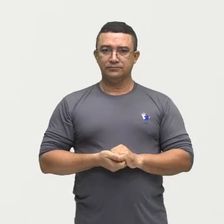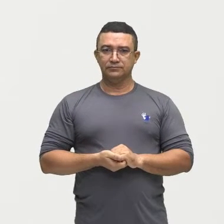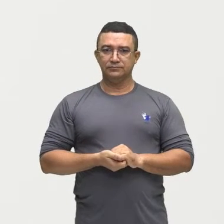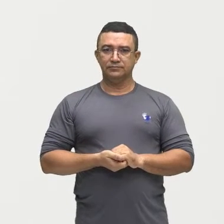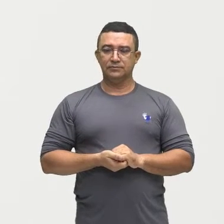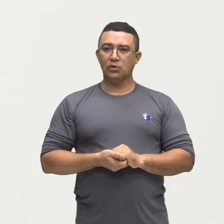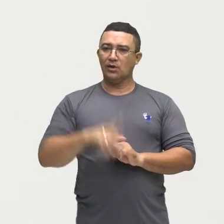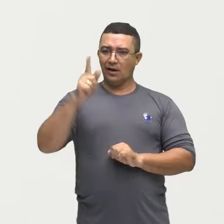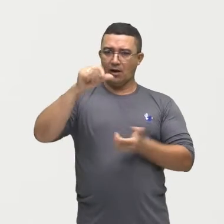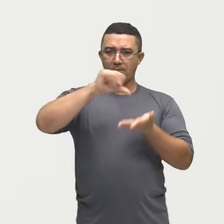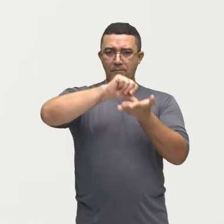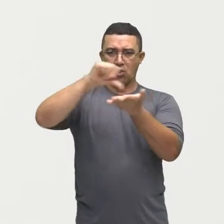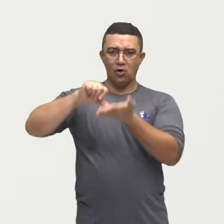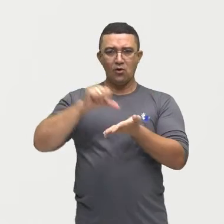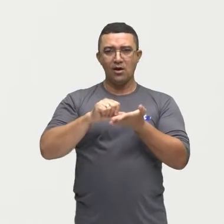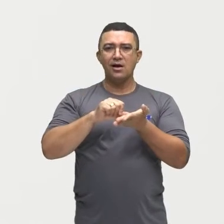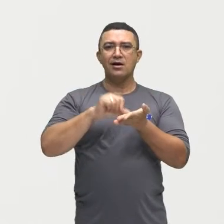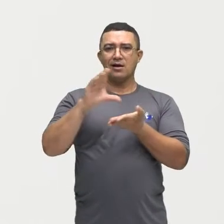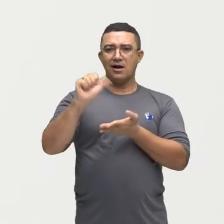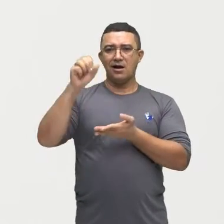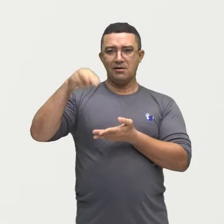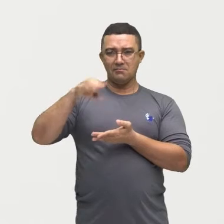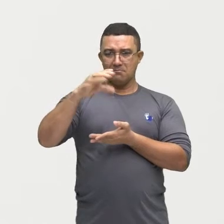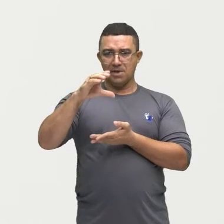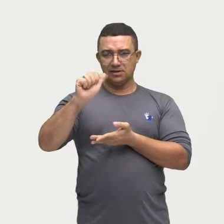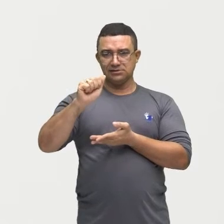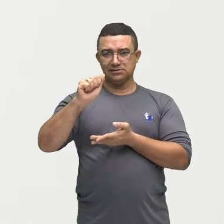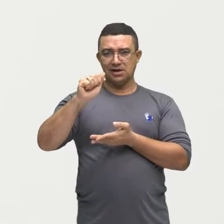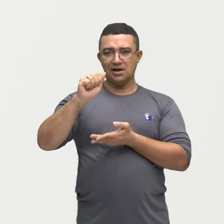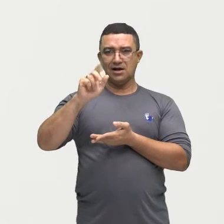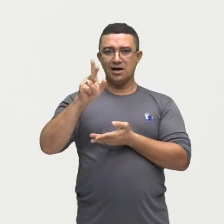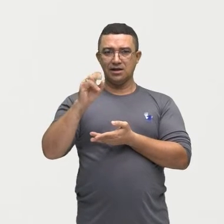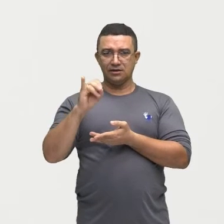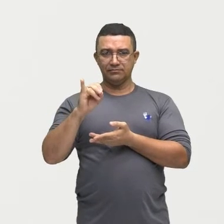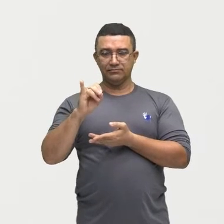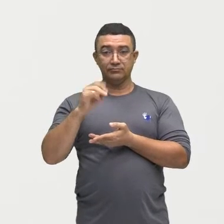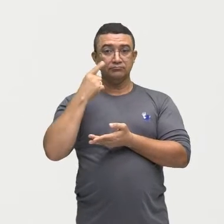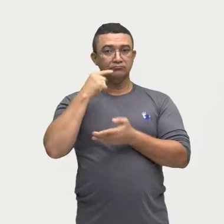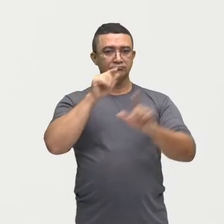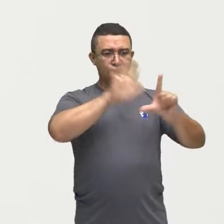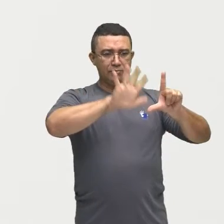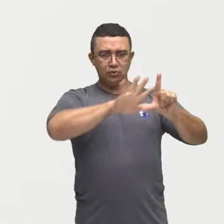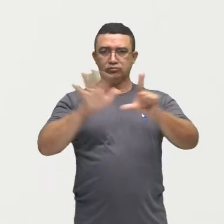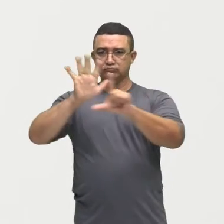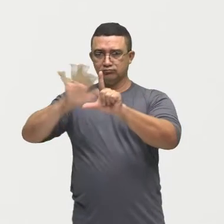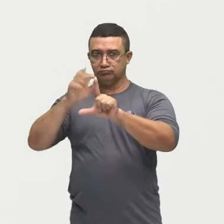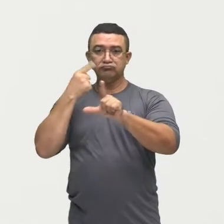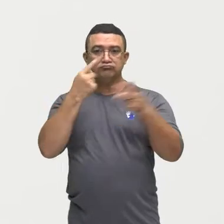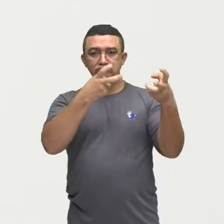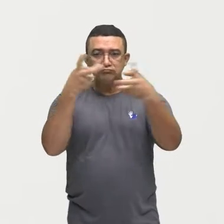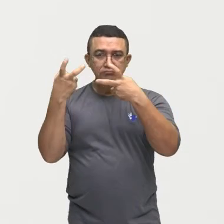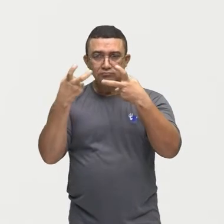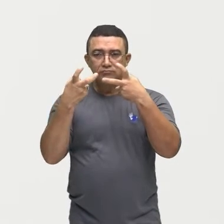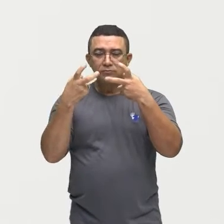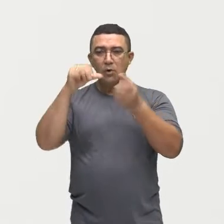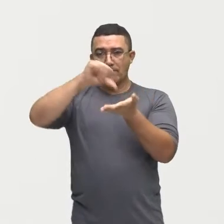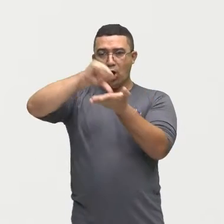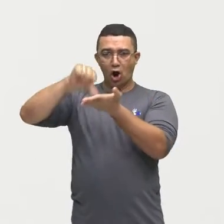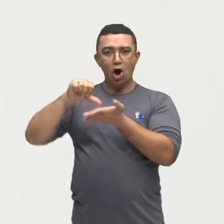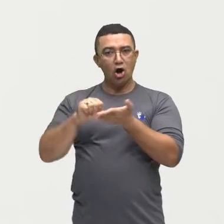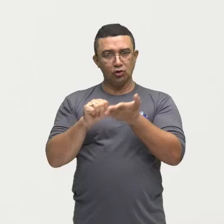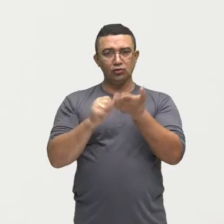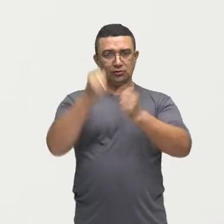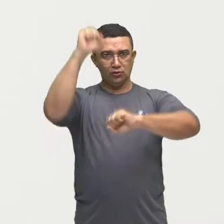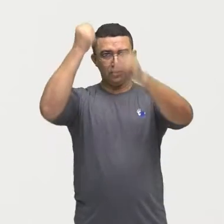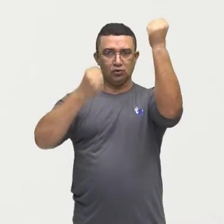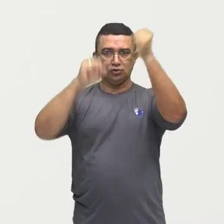de Camaçari. Aí a gente tem 2 imagens só para vocês aí observarem um pouco desse polo industrial.